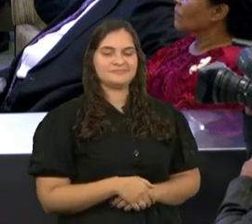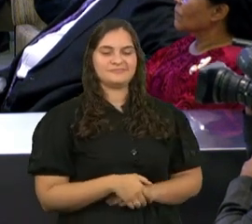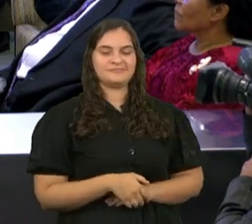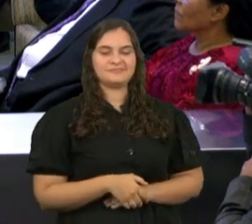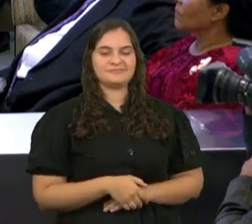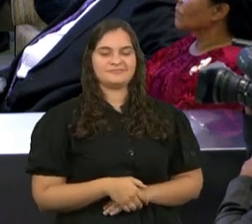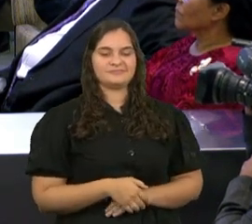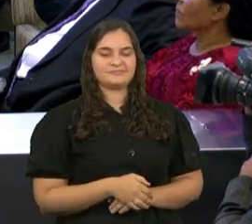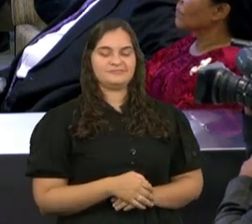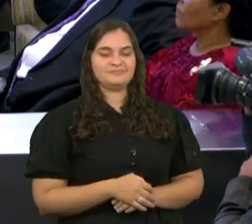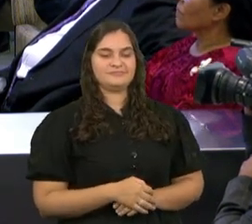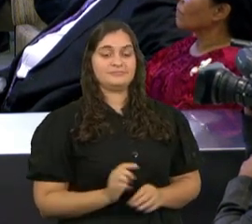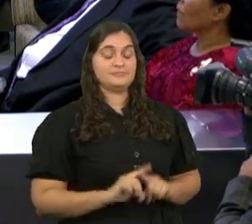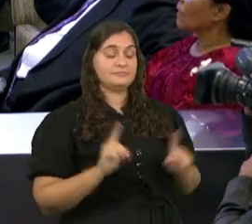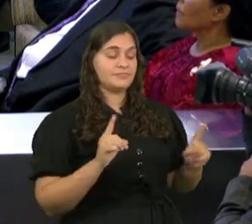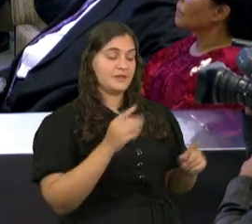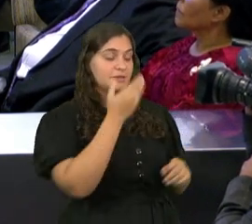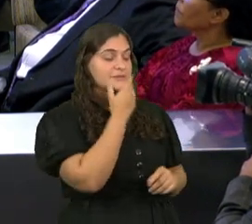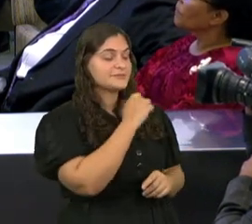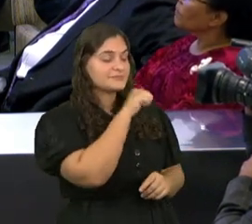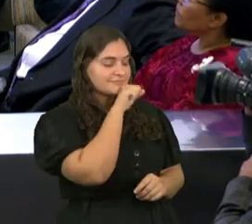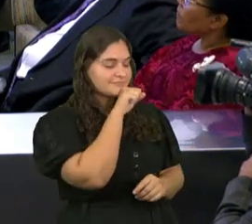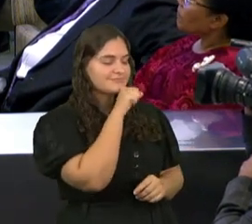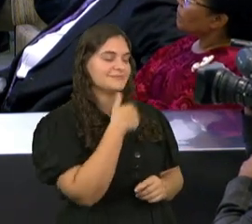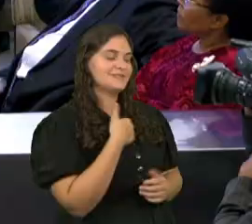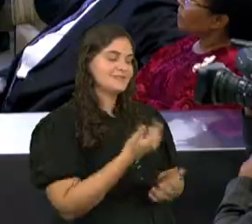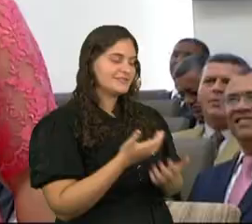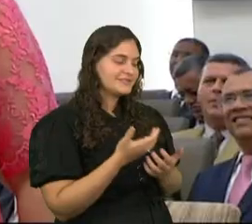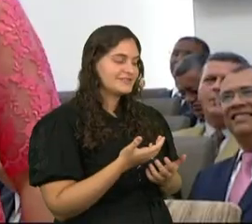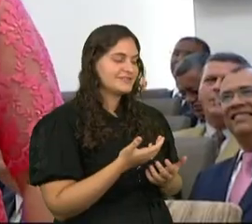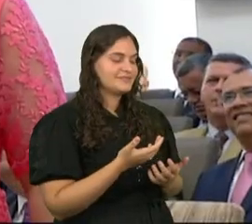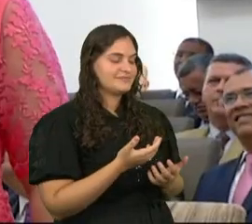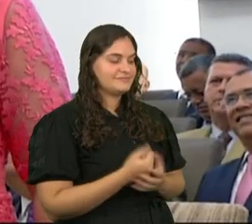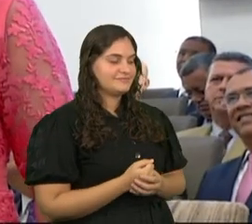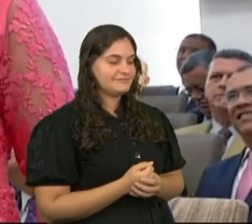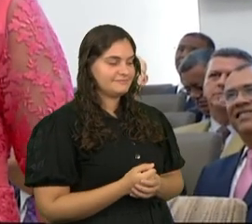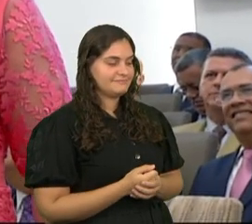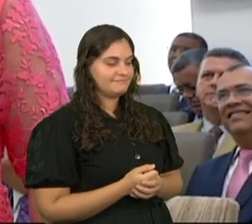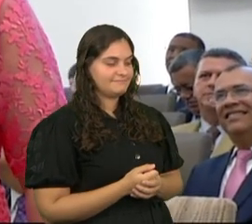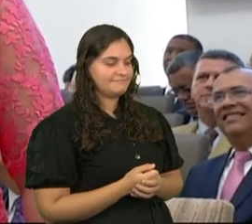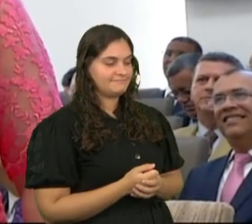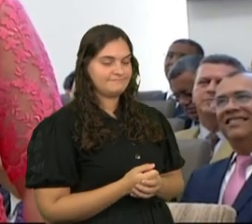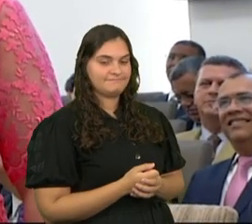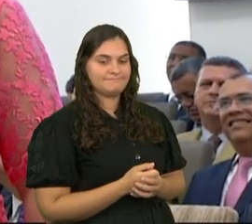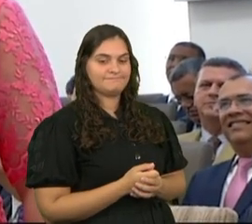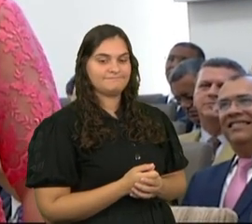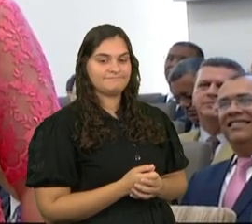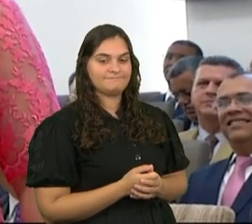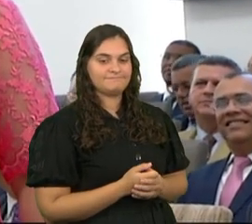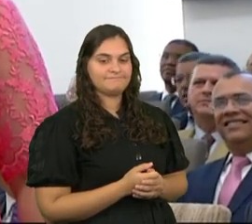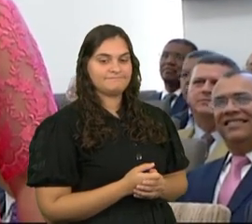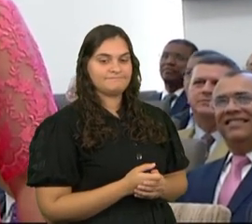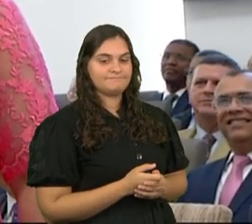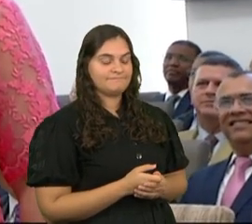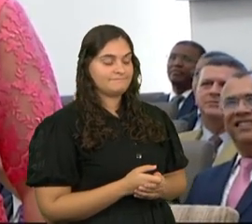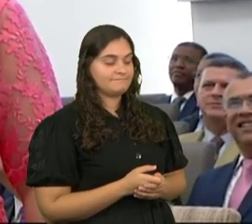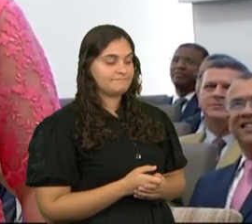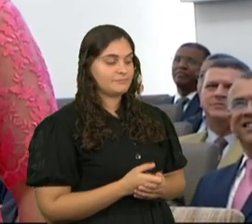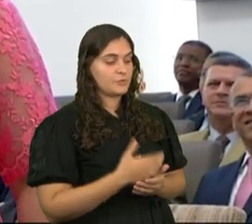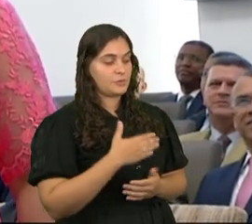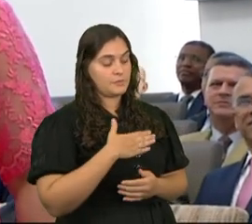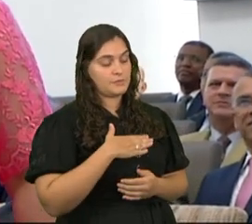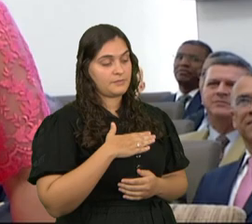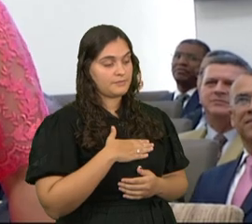Mas, pai, esses 70 anos passaram e eu queria parafrasear o que o nosso cunhado disse no nosso culto